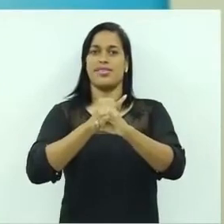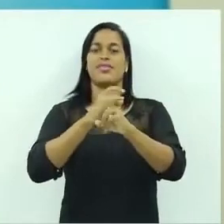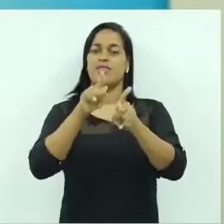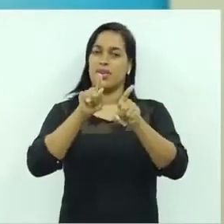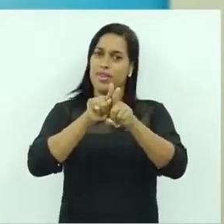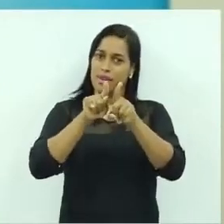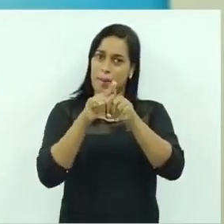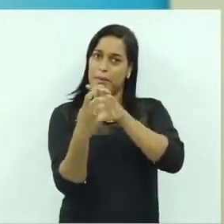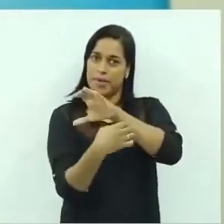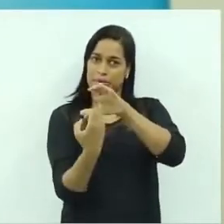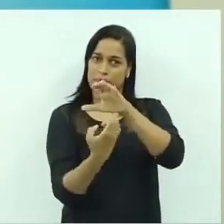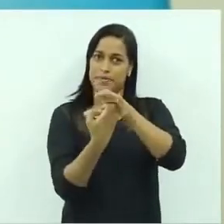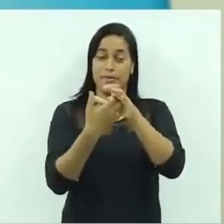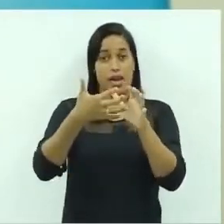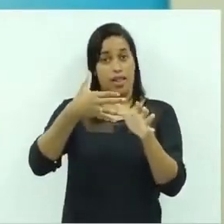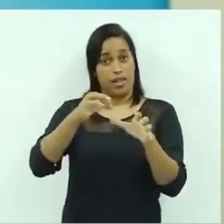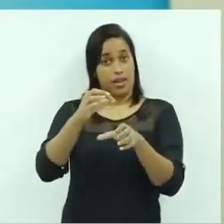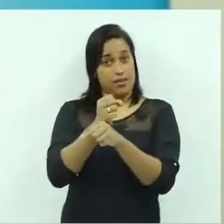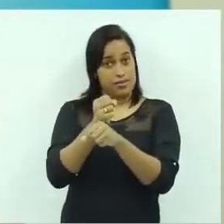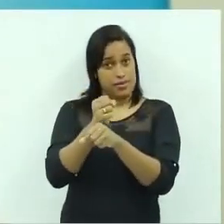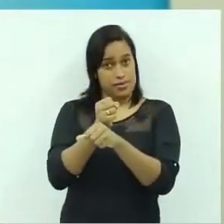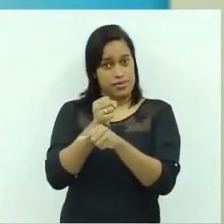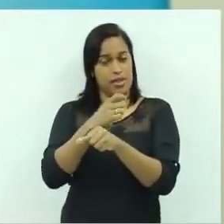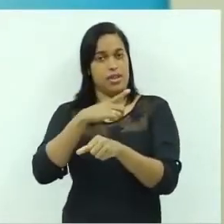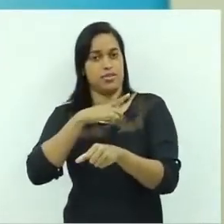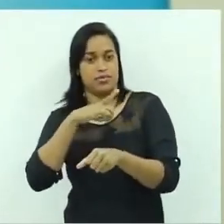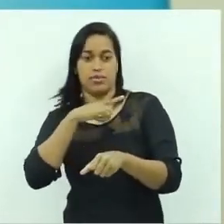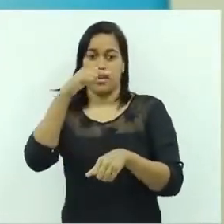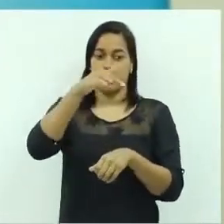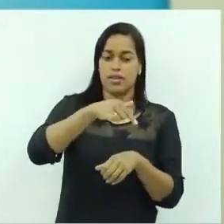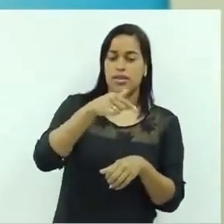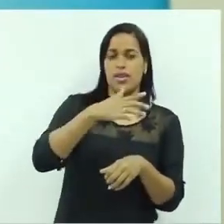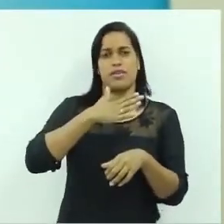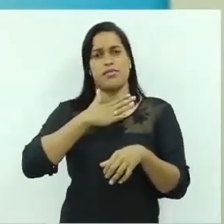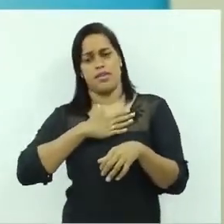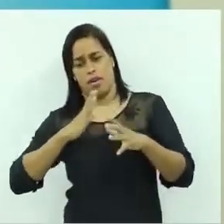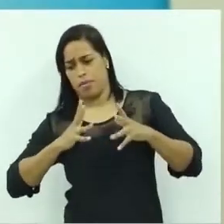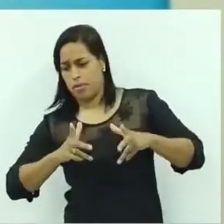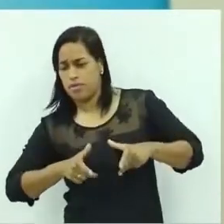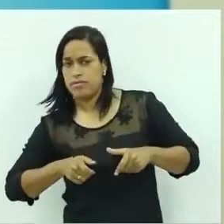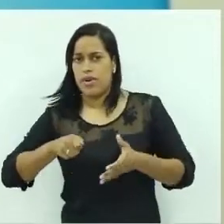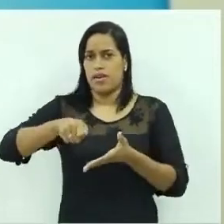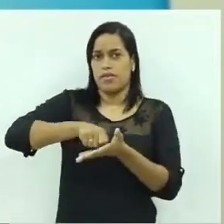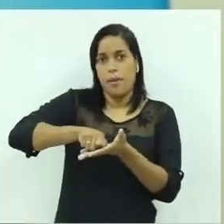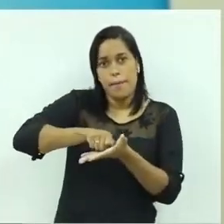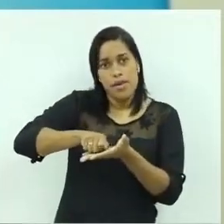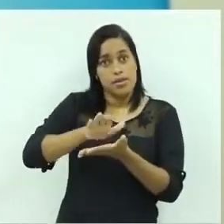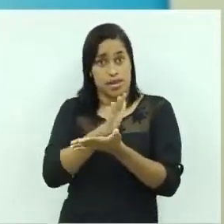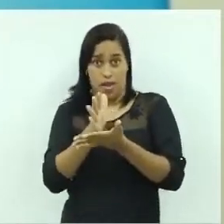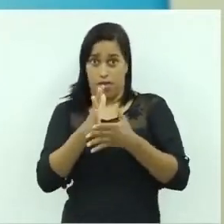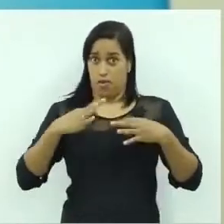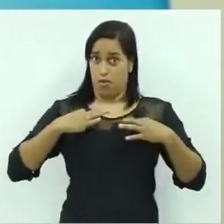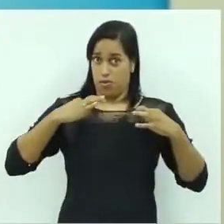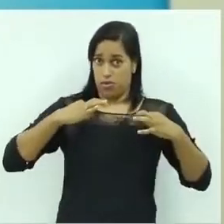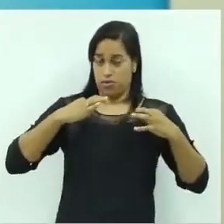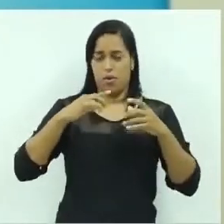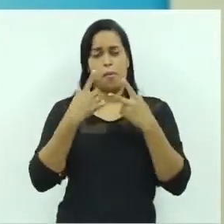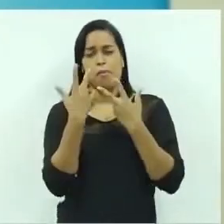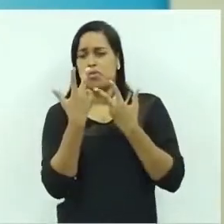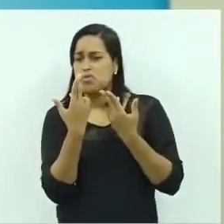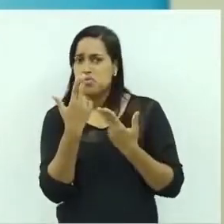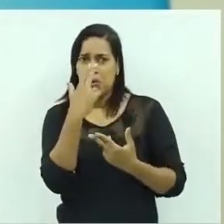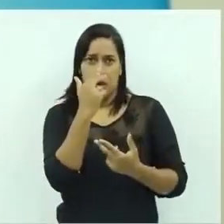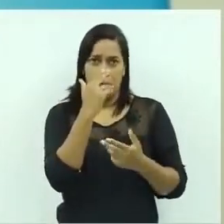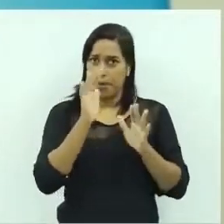bem atenção. Há 10 anos você tinha aquele pessoal daqui, tranquilo, que lavava e passava as roupas lá na lavanderia daquele mesmo